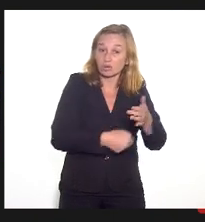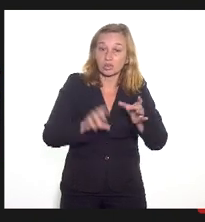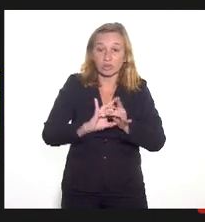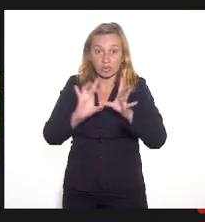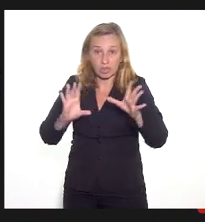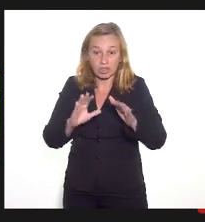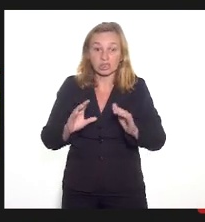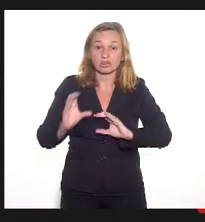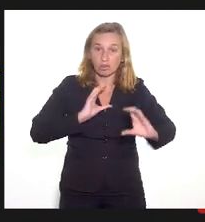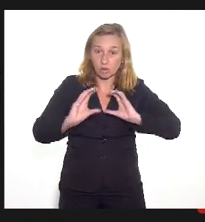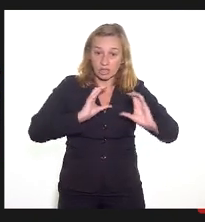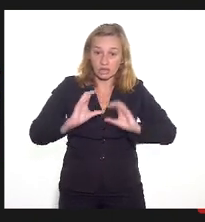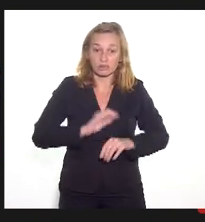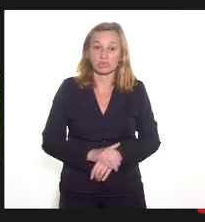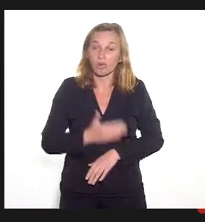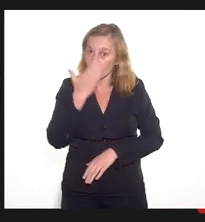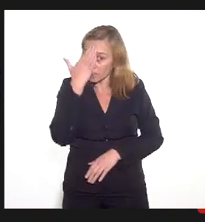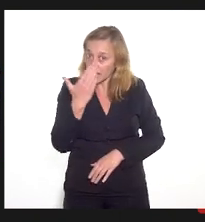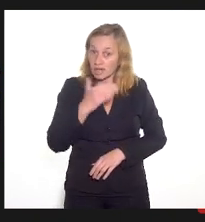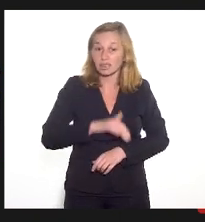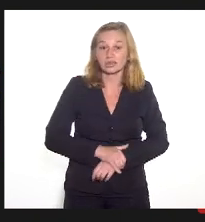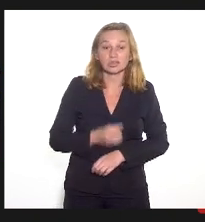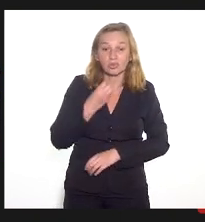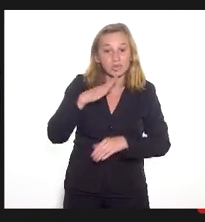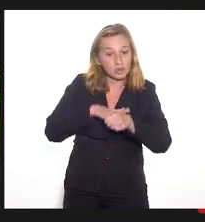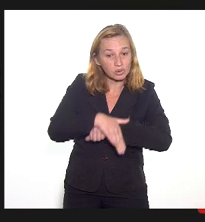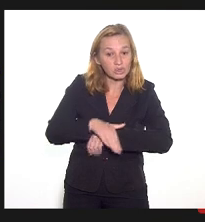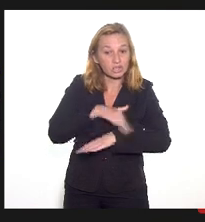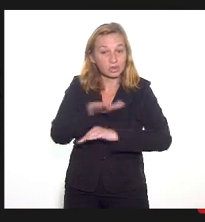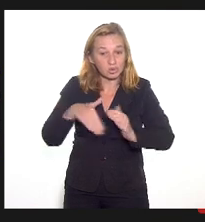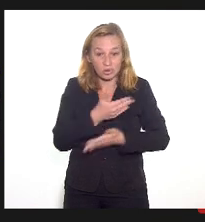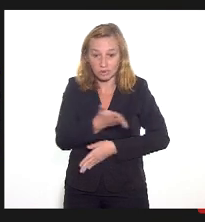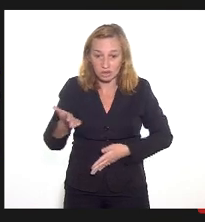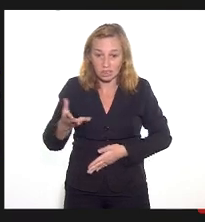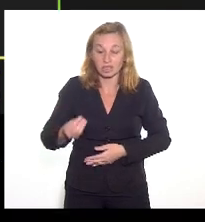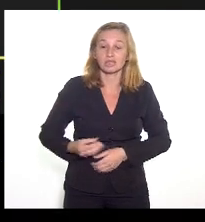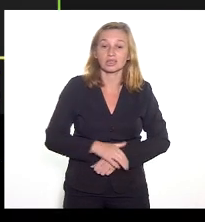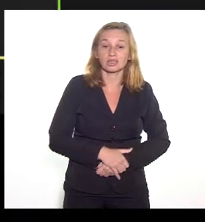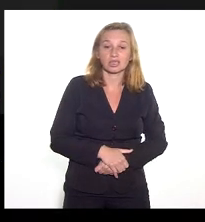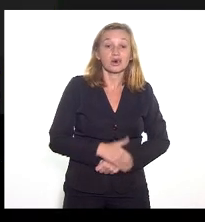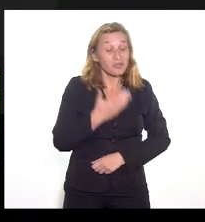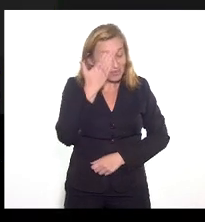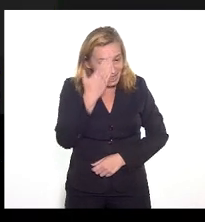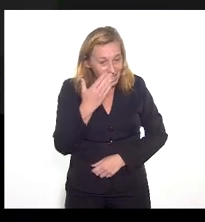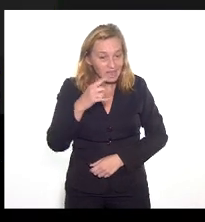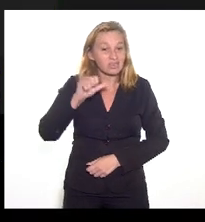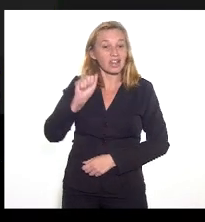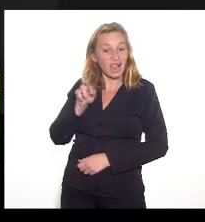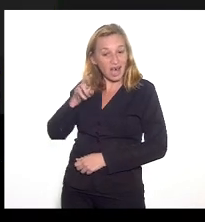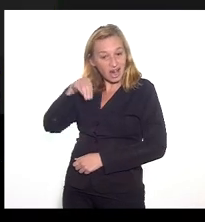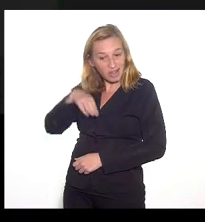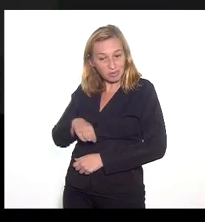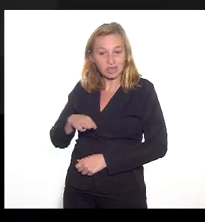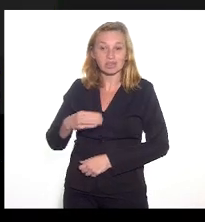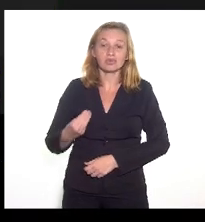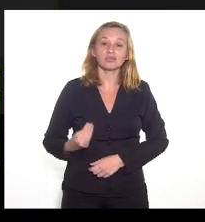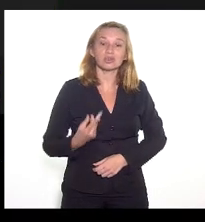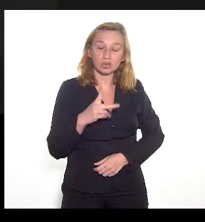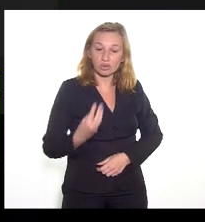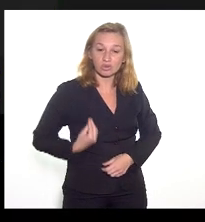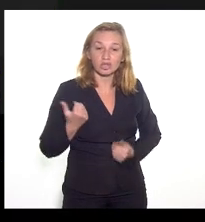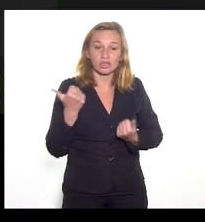democratização da comunicação. Muito obrigada, boa noite a todos e todas presentes. Obrigado, Carmen, pela participação,